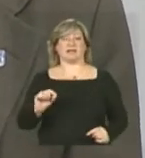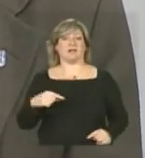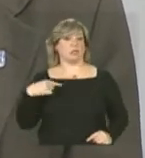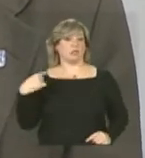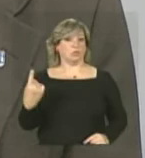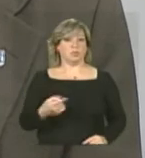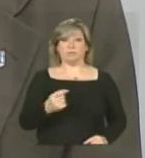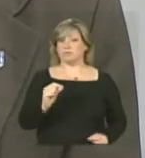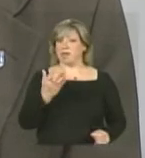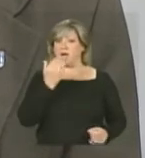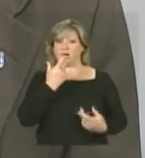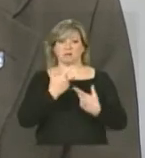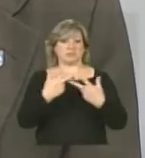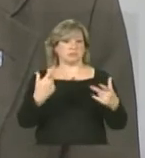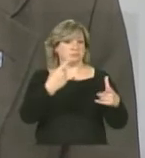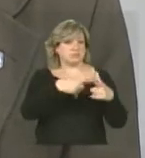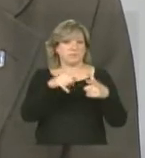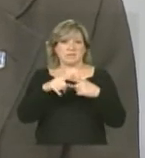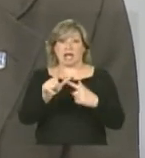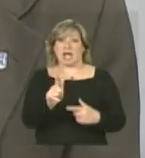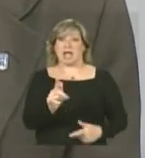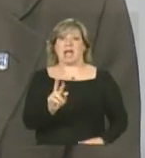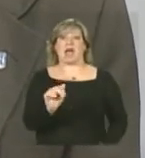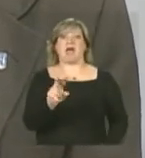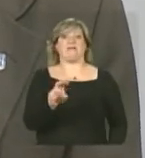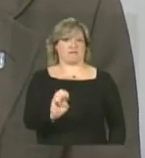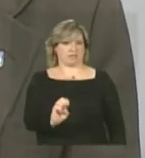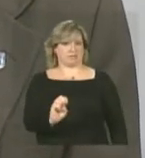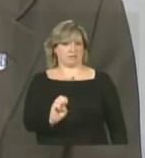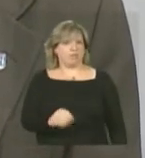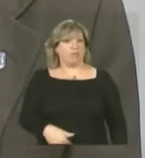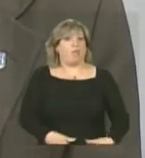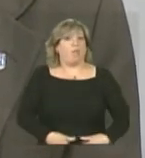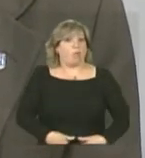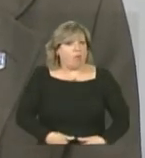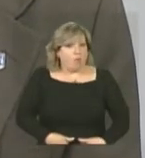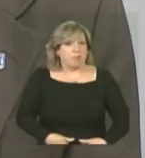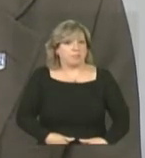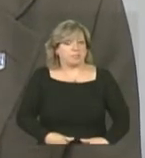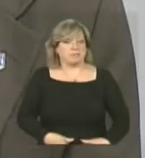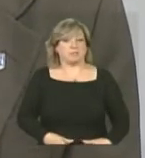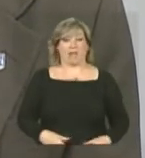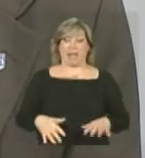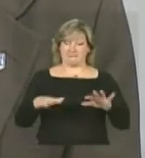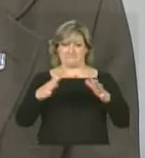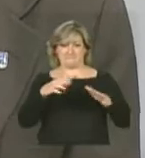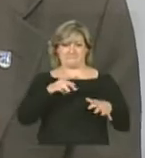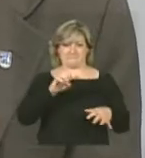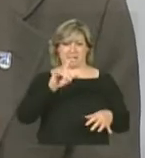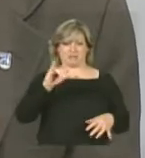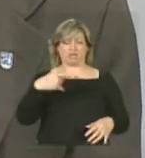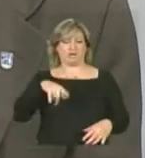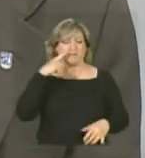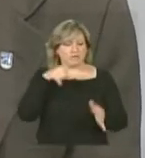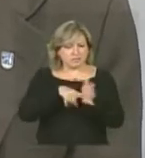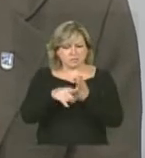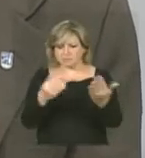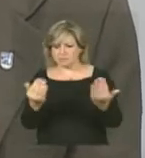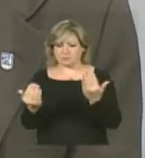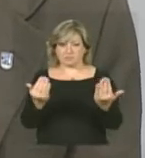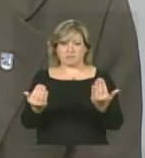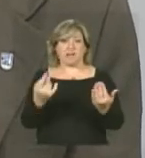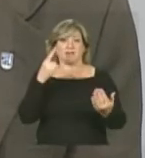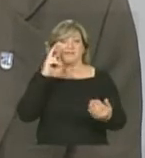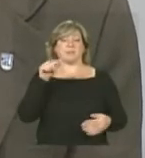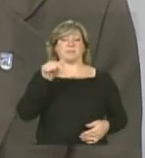alimentar e nutricional da população brasileira, grave, e a média, você vai verificar que, na verdade,